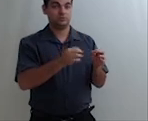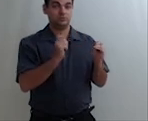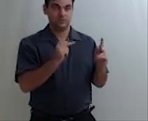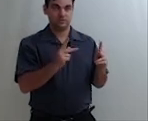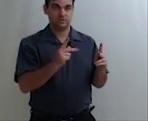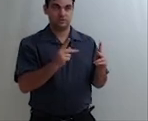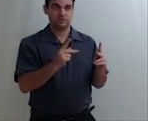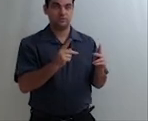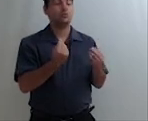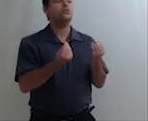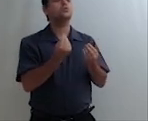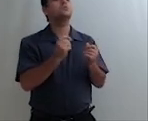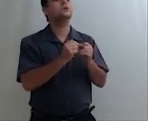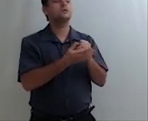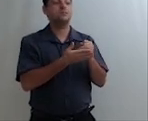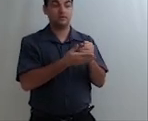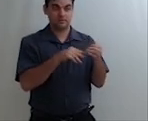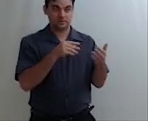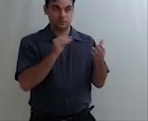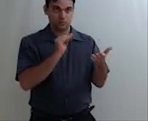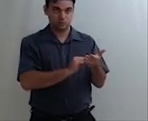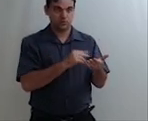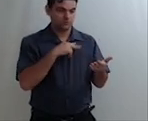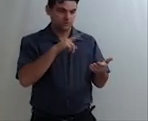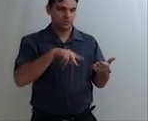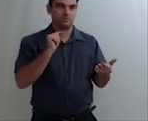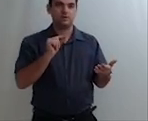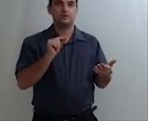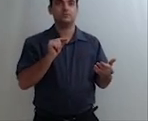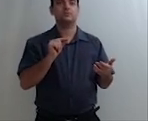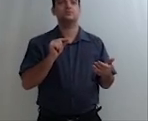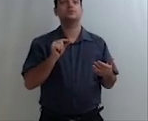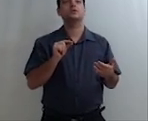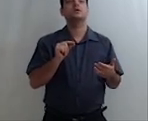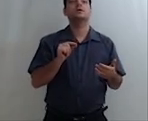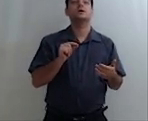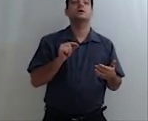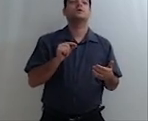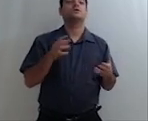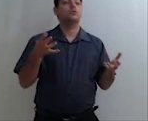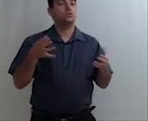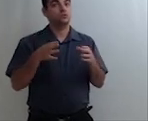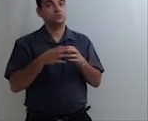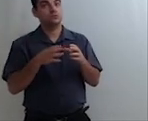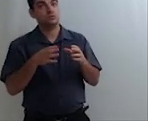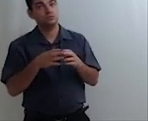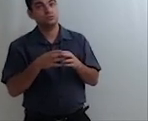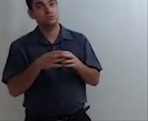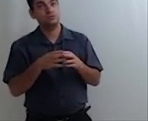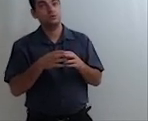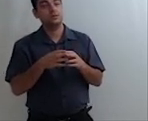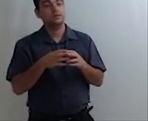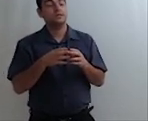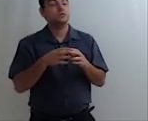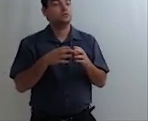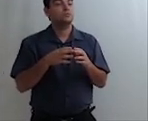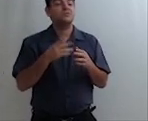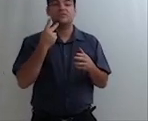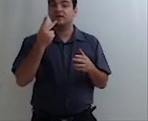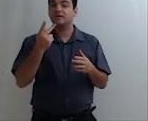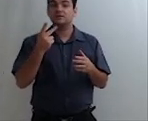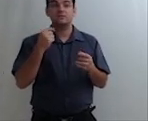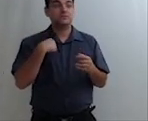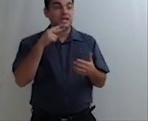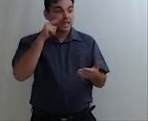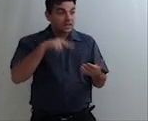o seguinte trecho Os relatos dos ofendidos são estarrecedores